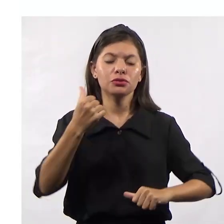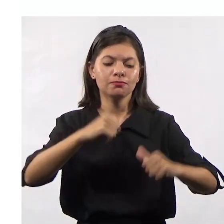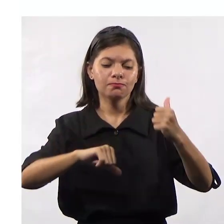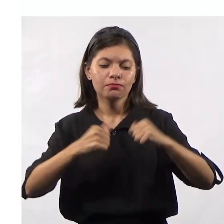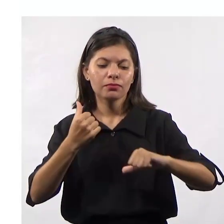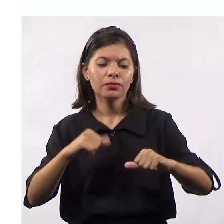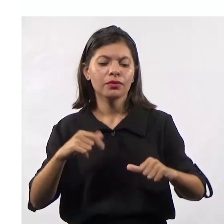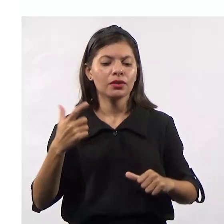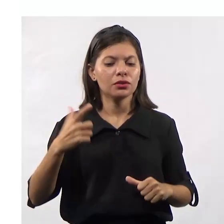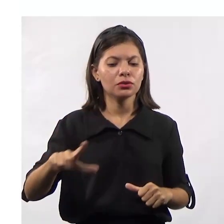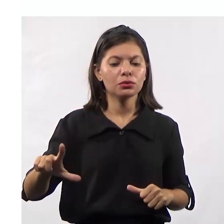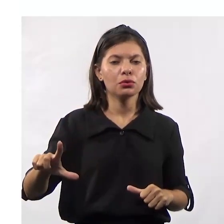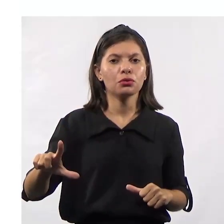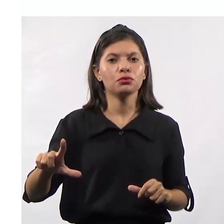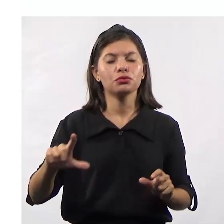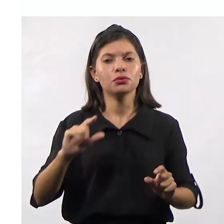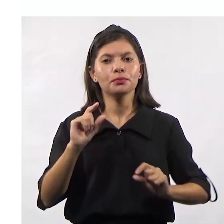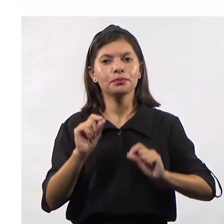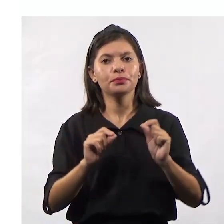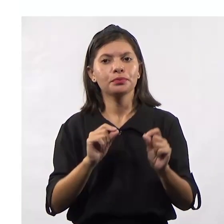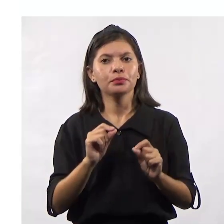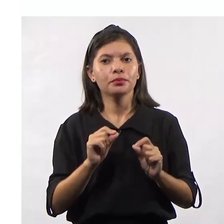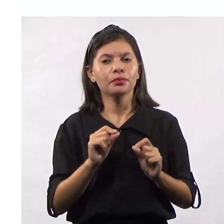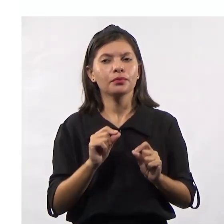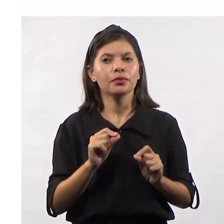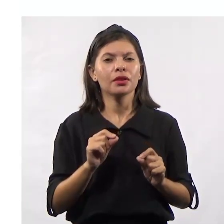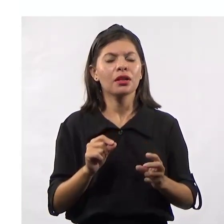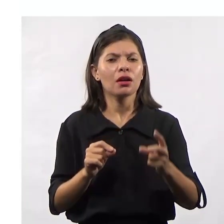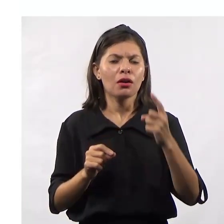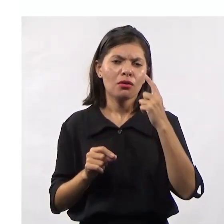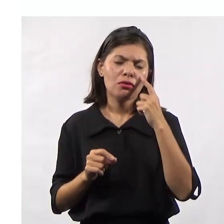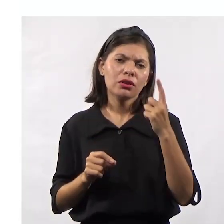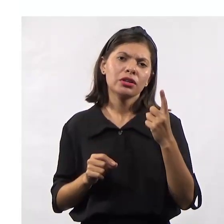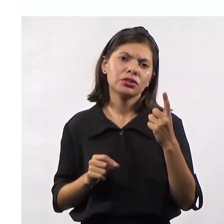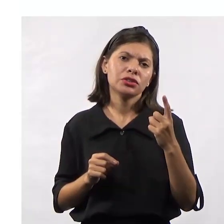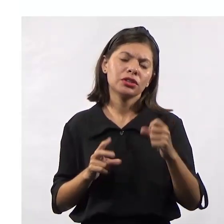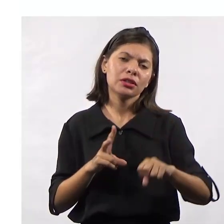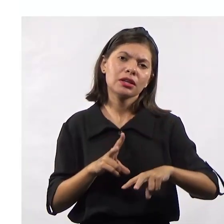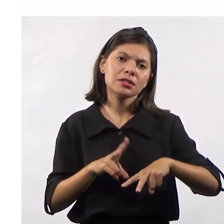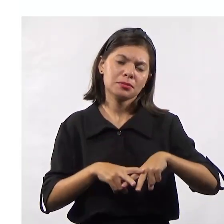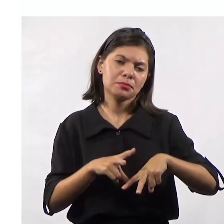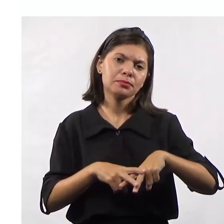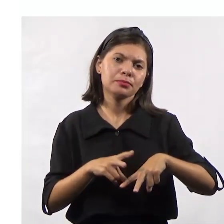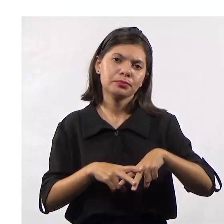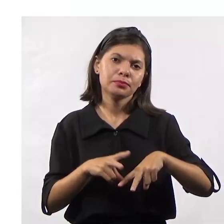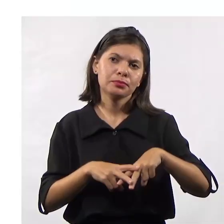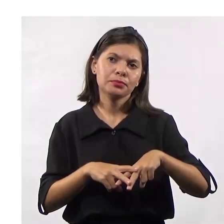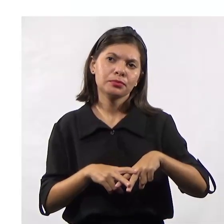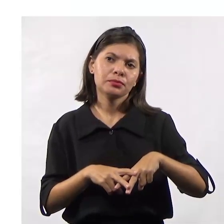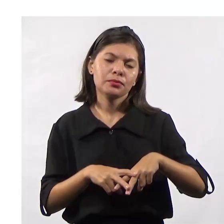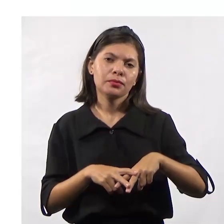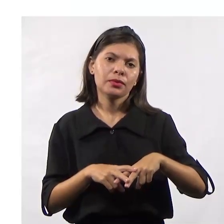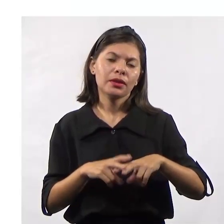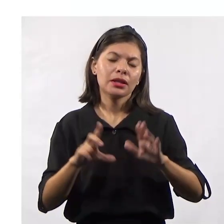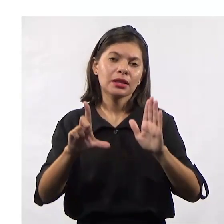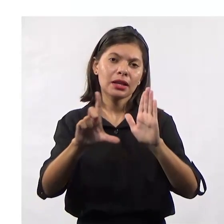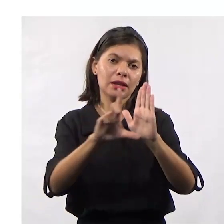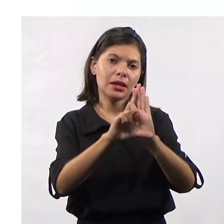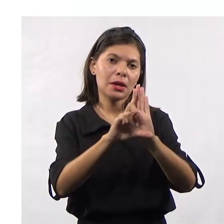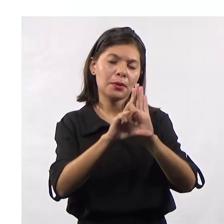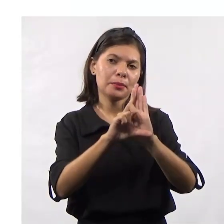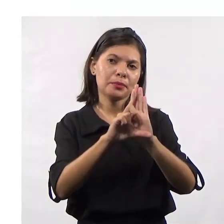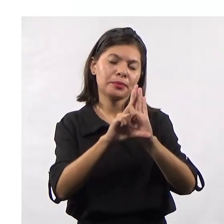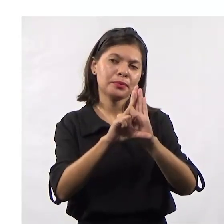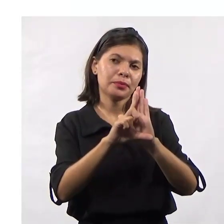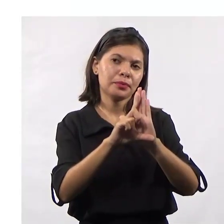de reconsideração no mesmo prazo referido. Deem uma olhadinha, gente, nas penalidades, tá bom? Previstas